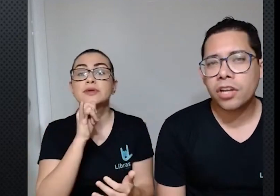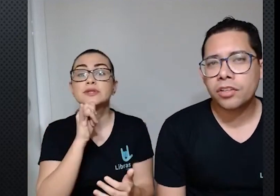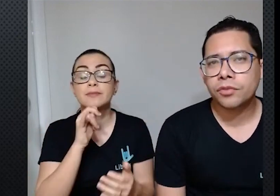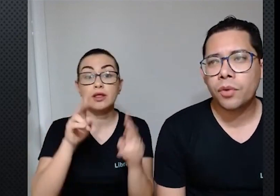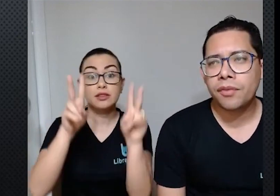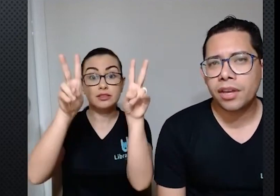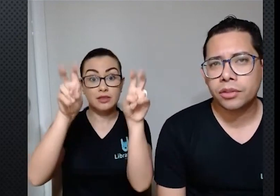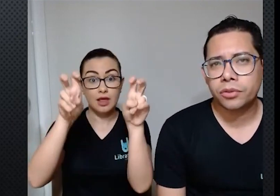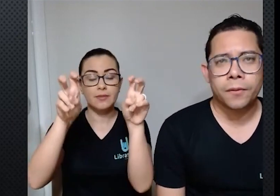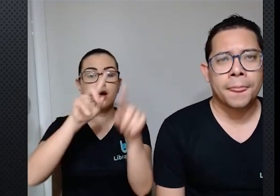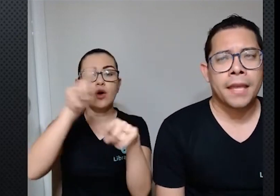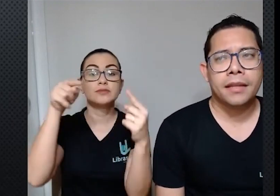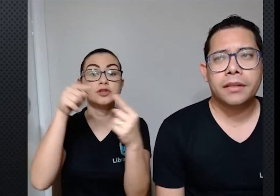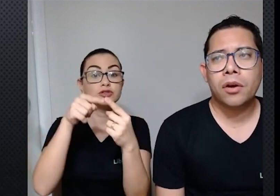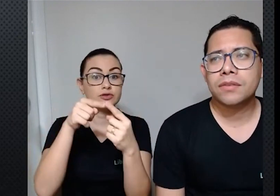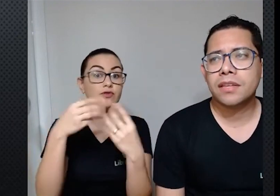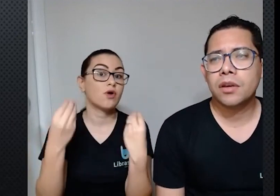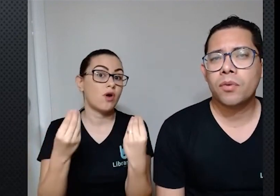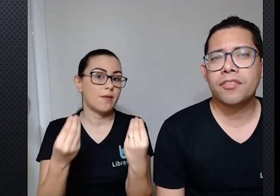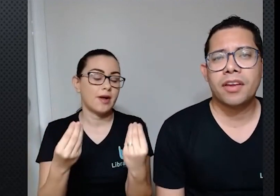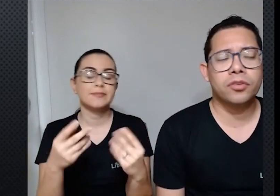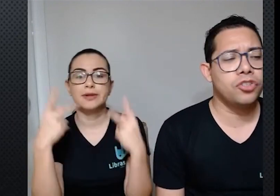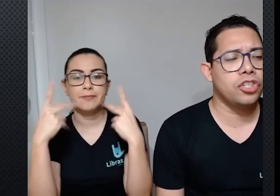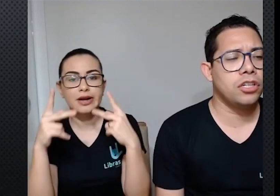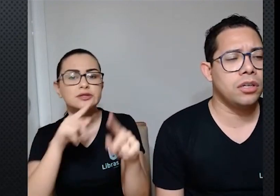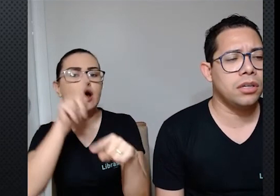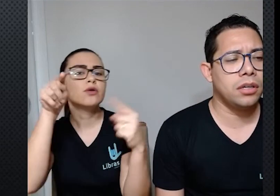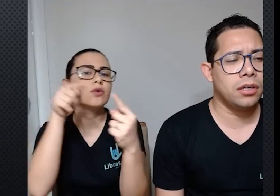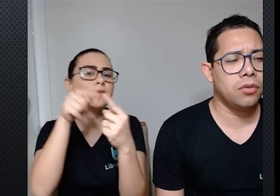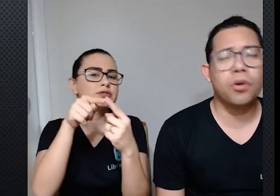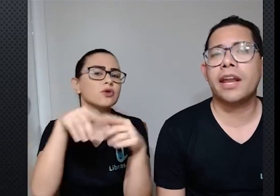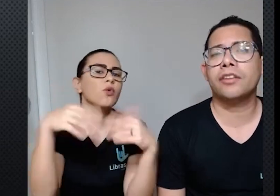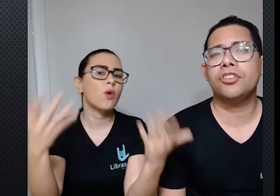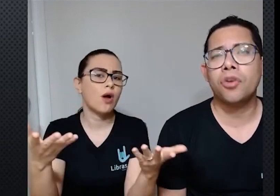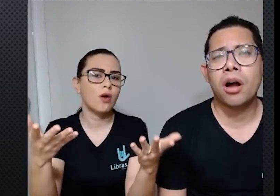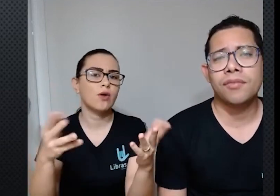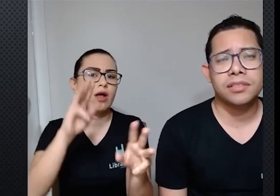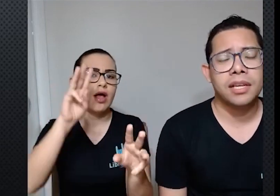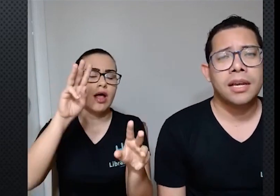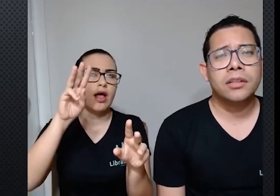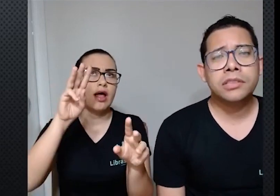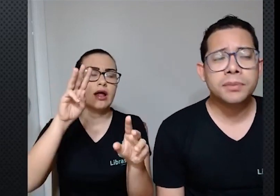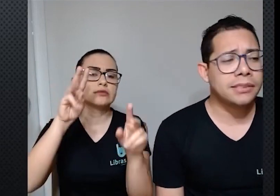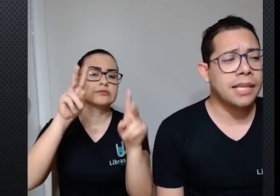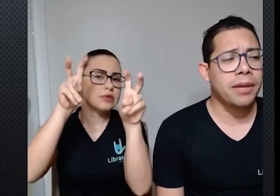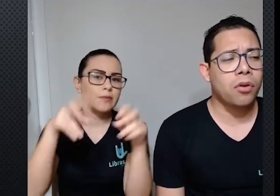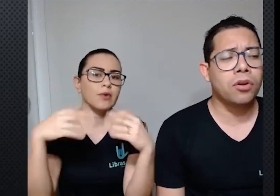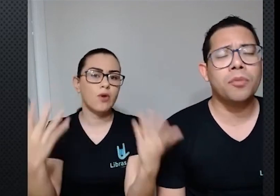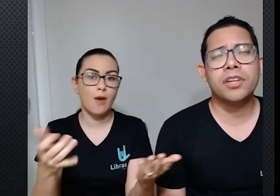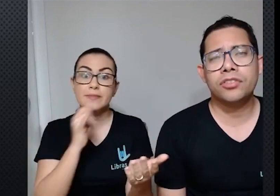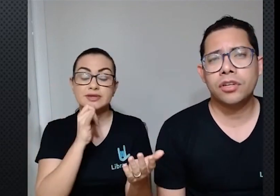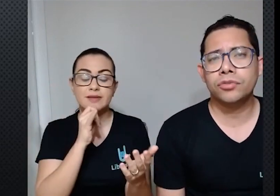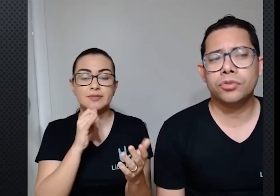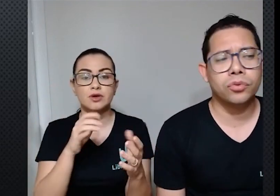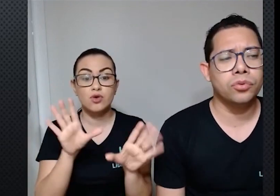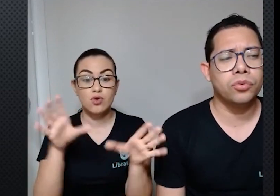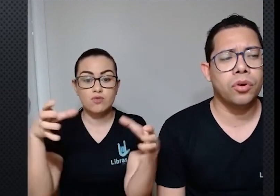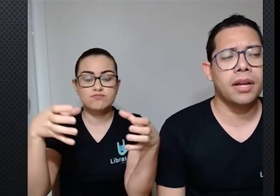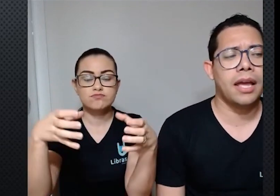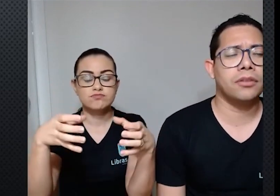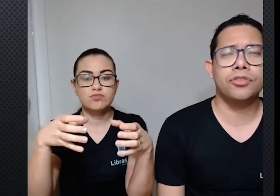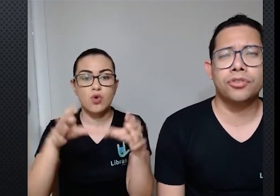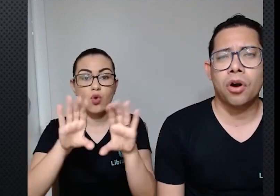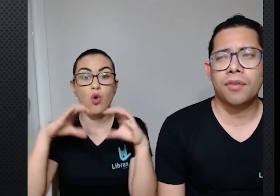tema e o objetivo do evento. Então, às vezes é um evento de um congresso de jovens. Então você precisa saber qual que é o objetivo